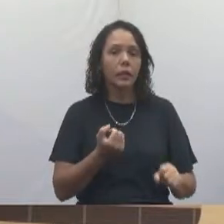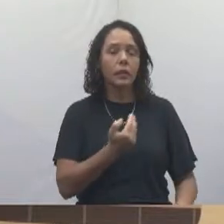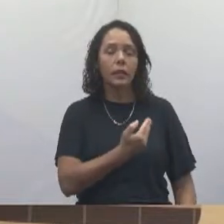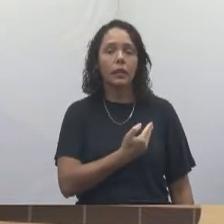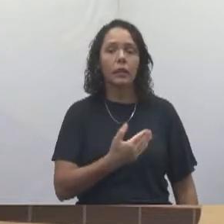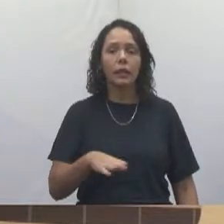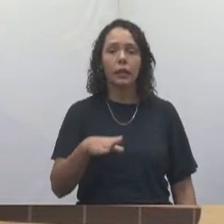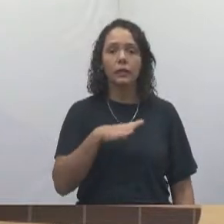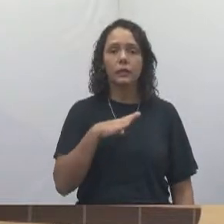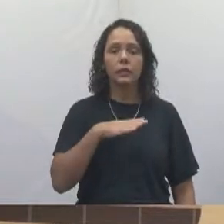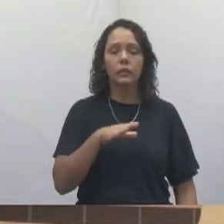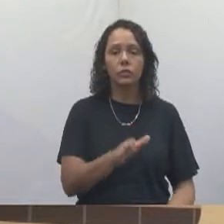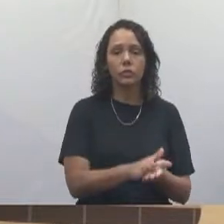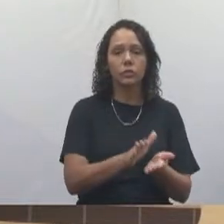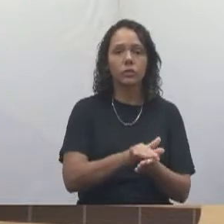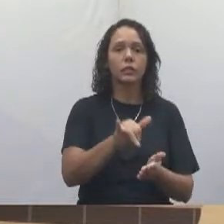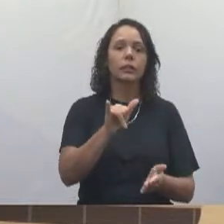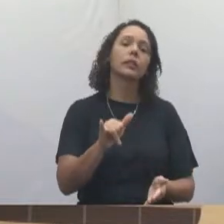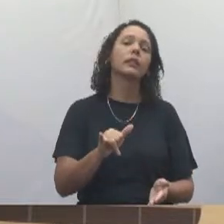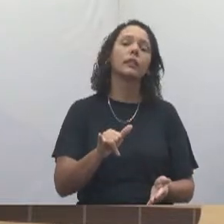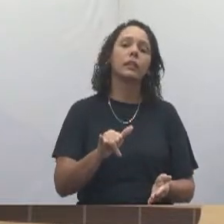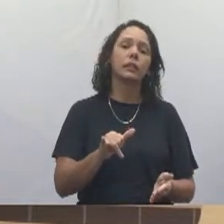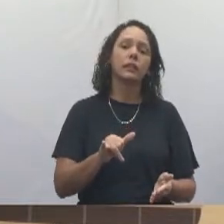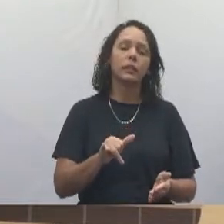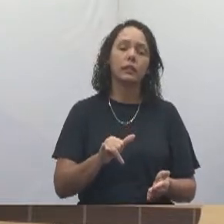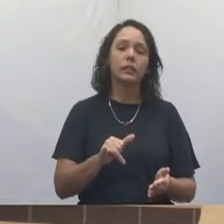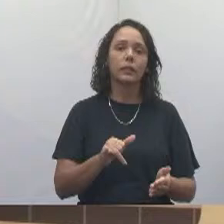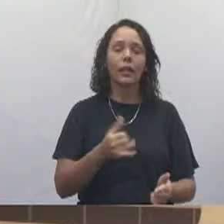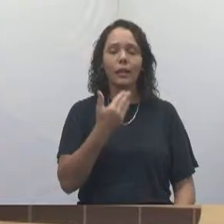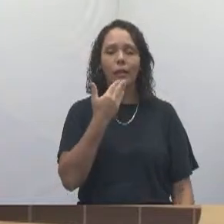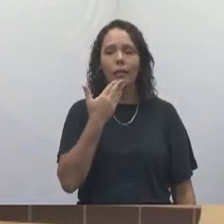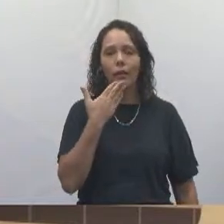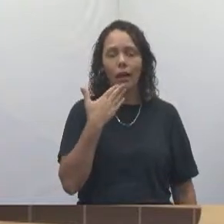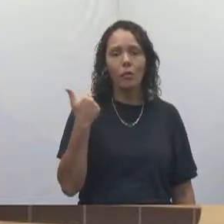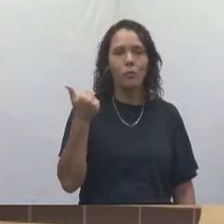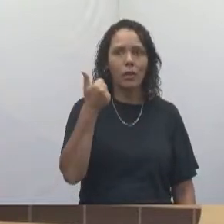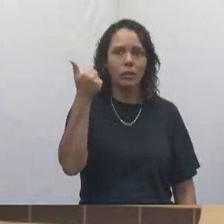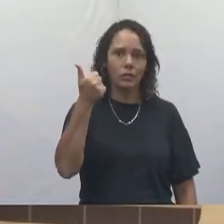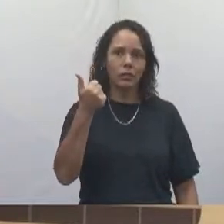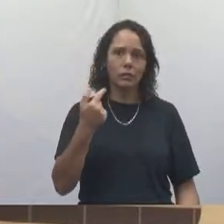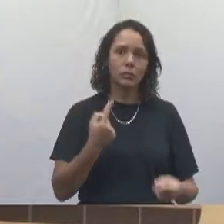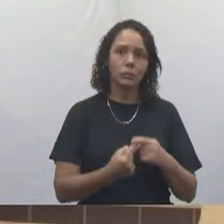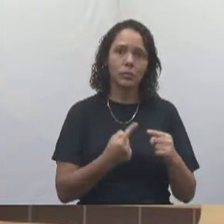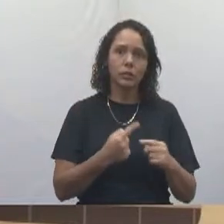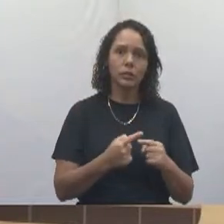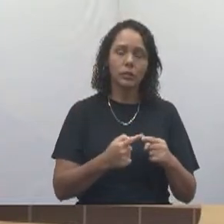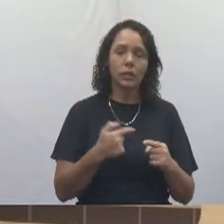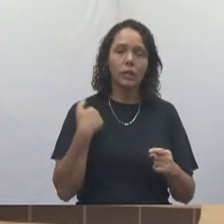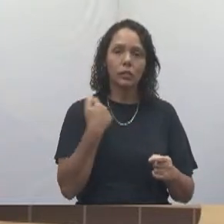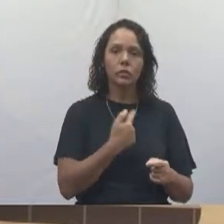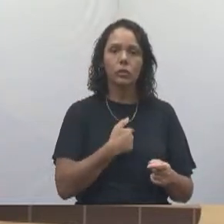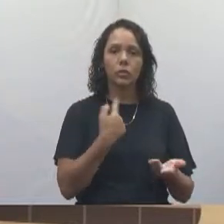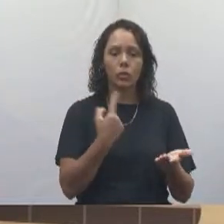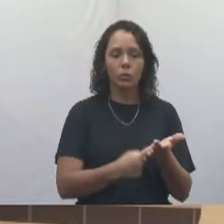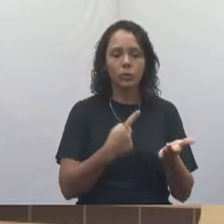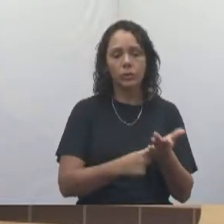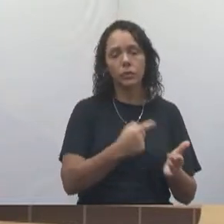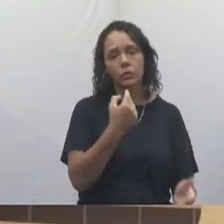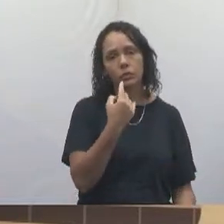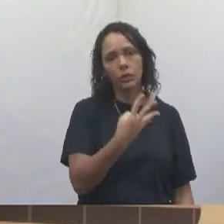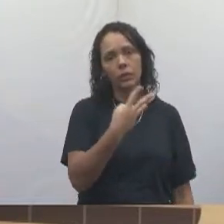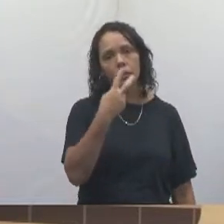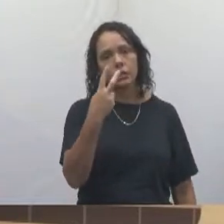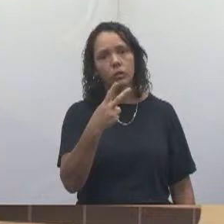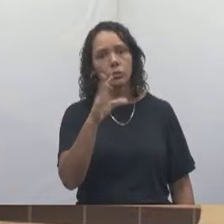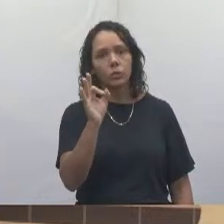dívida consolidada. Hoje, Jacareí, A, nota máxima. Por quê? Nós comprometemos 42% da nossa